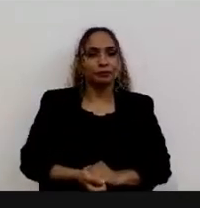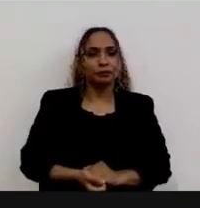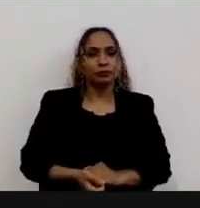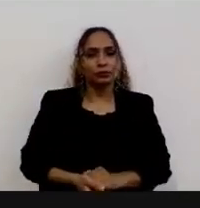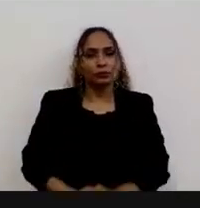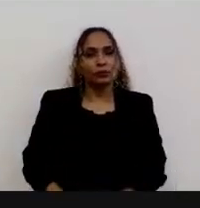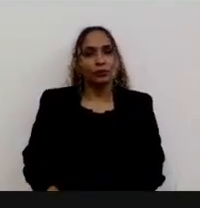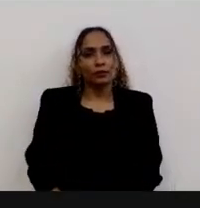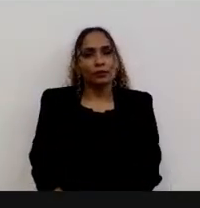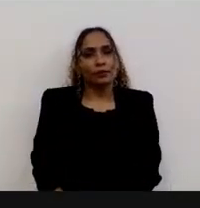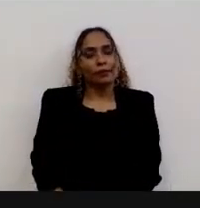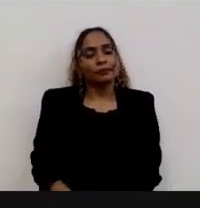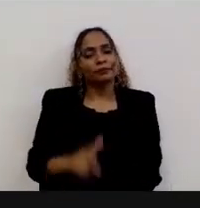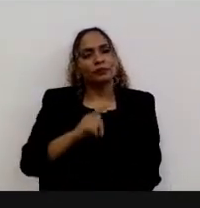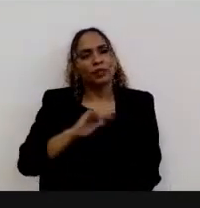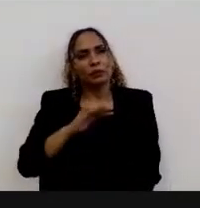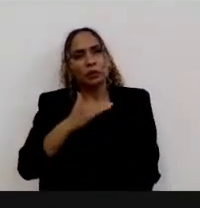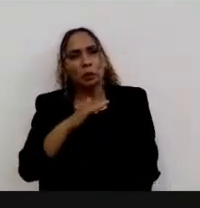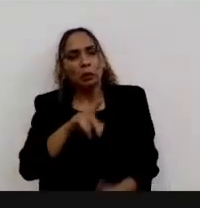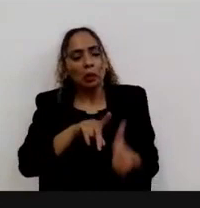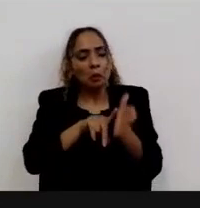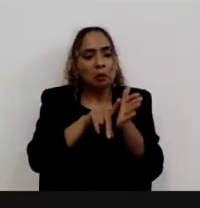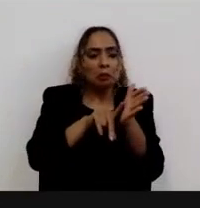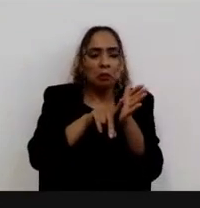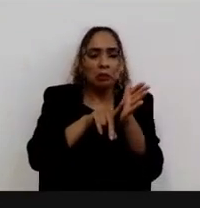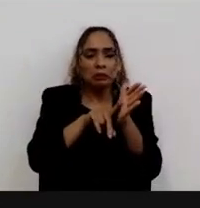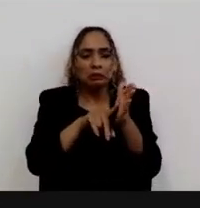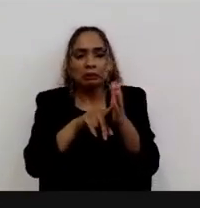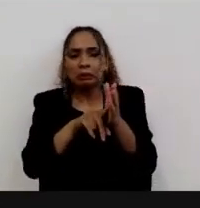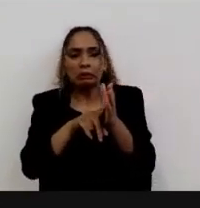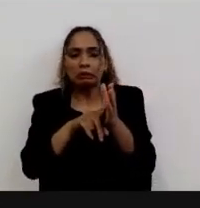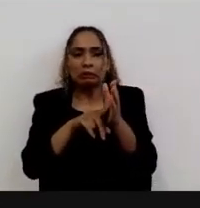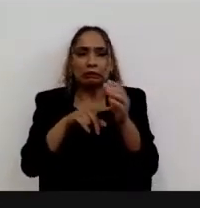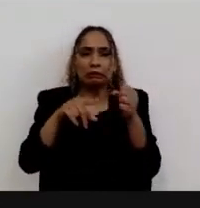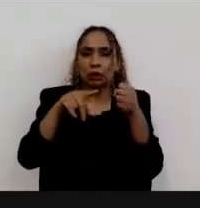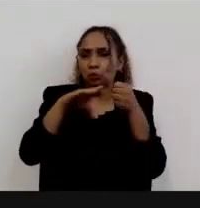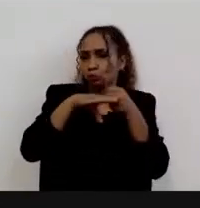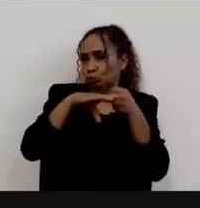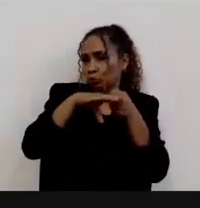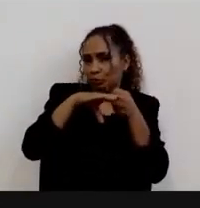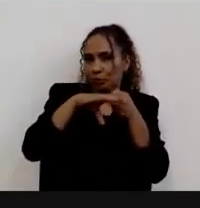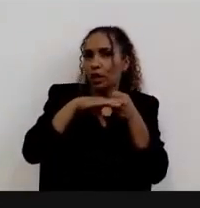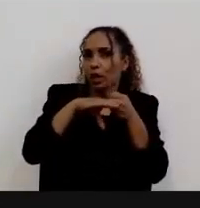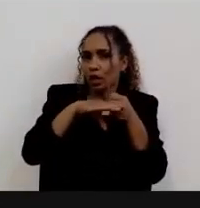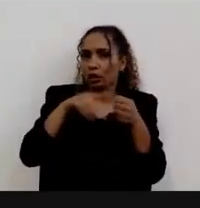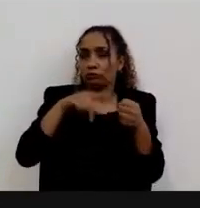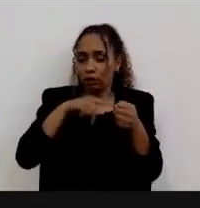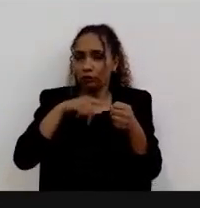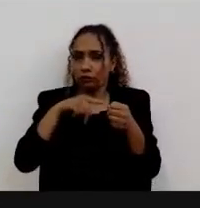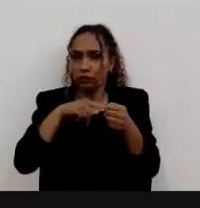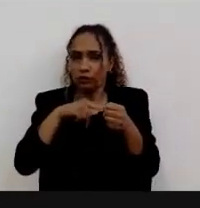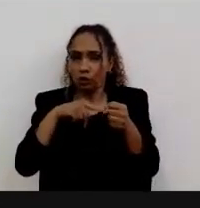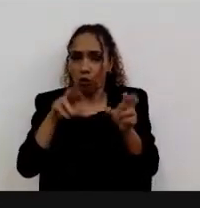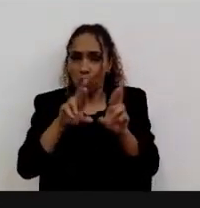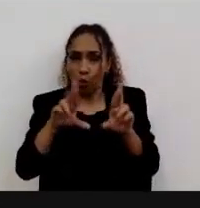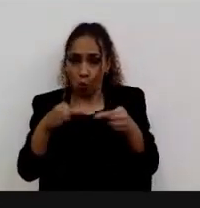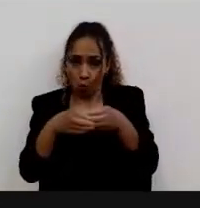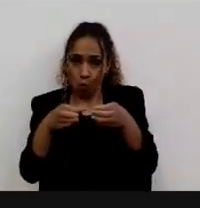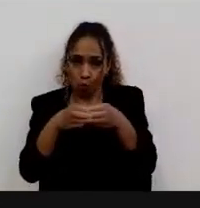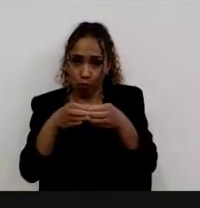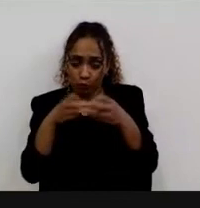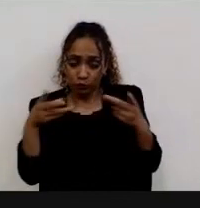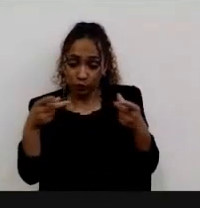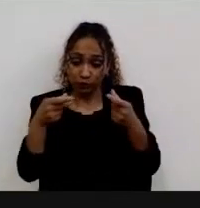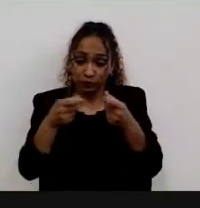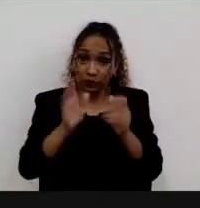A gente está mais ou menos assim no meio da pesquisa, um pouco mais talvez. Eu acabei de passar pela minha banca de qualificação, mas a gente